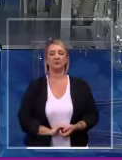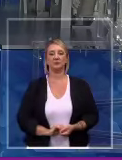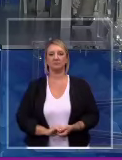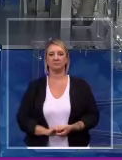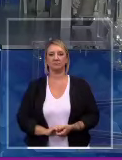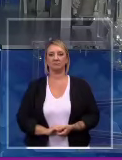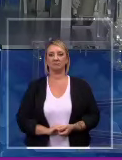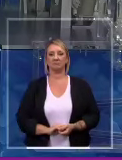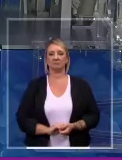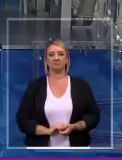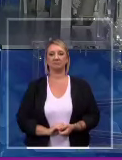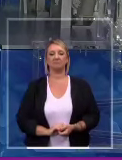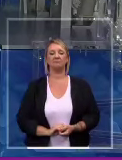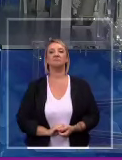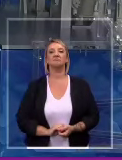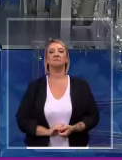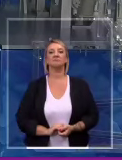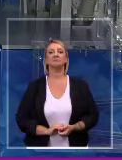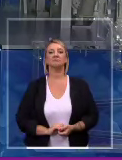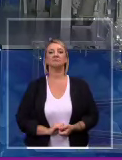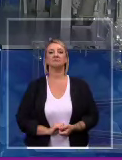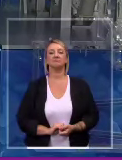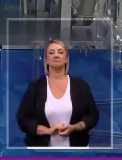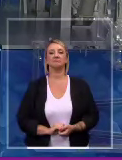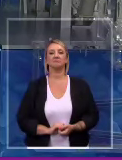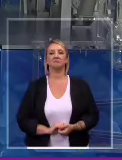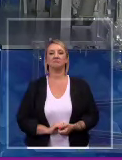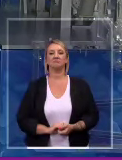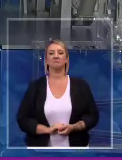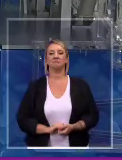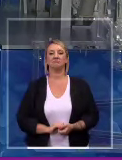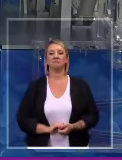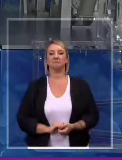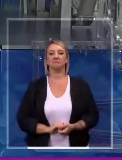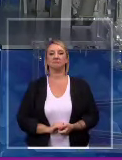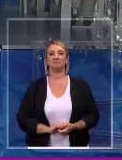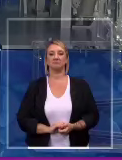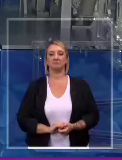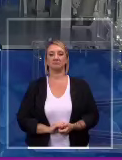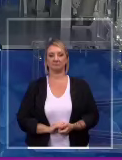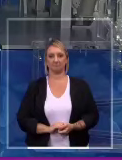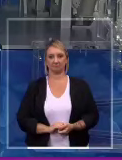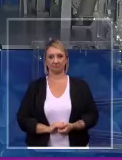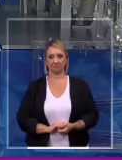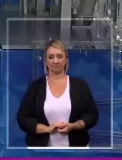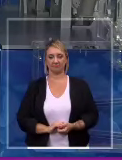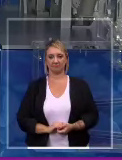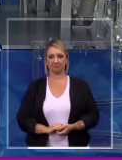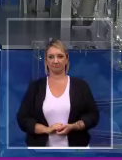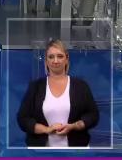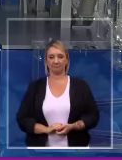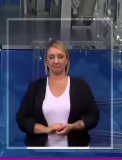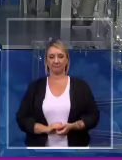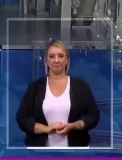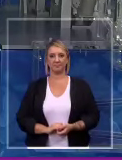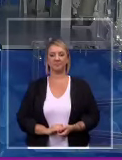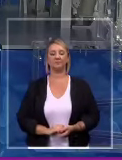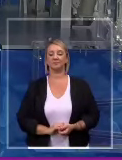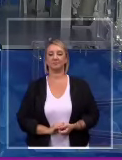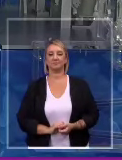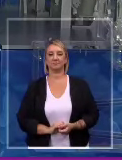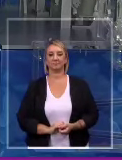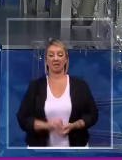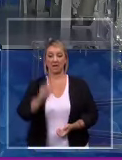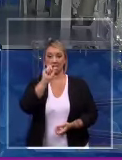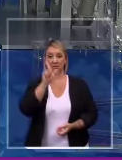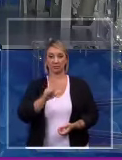Bola de cor preta número 7, a segunda dezena sorteada. São 15 bolas que serão sorteadas. Caindo a terceira bola,